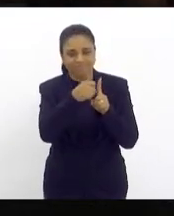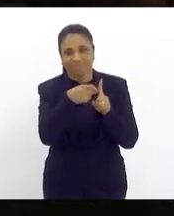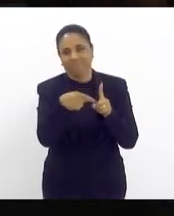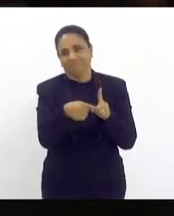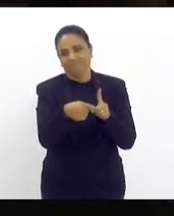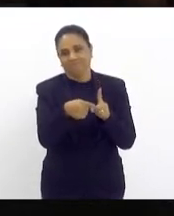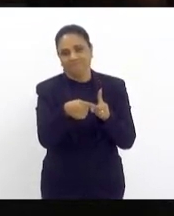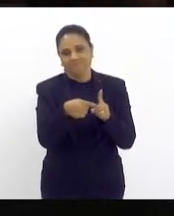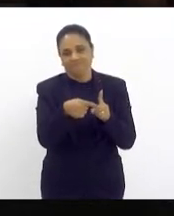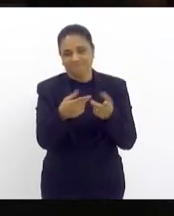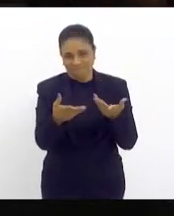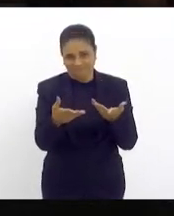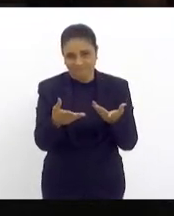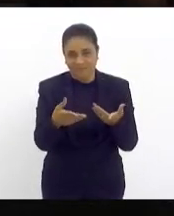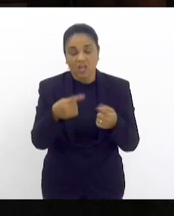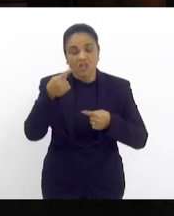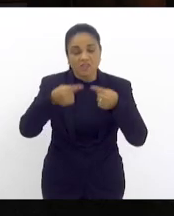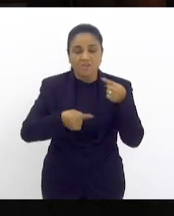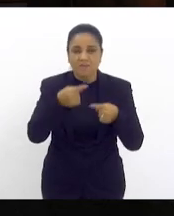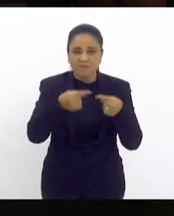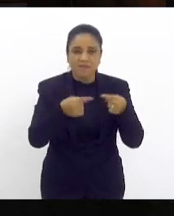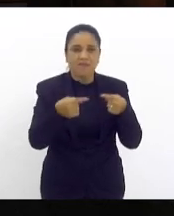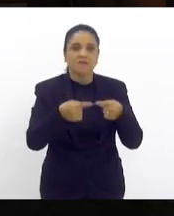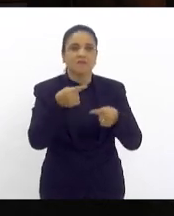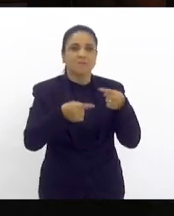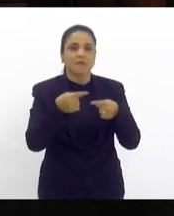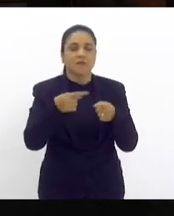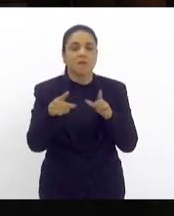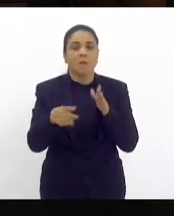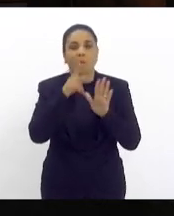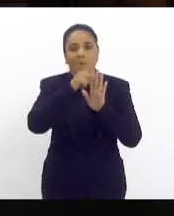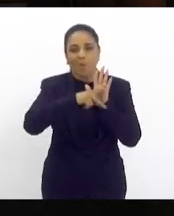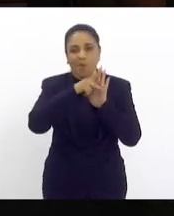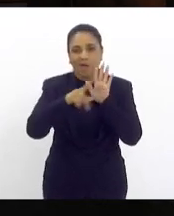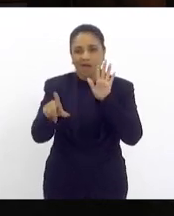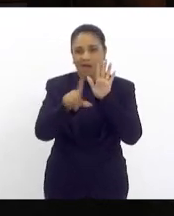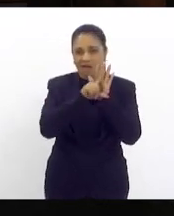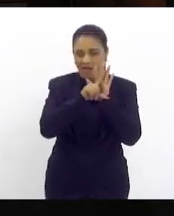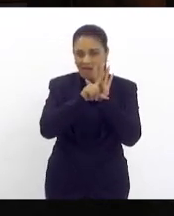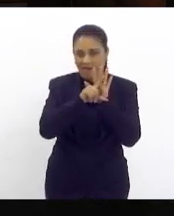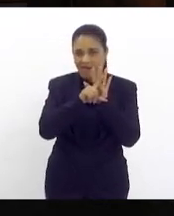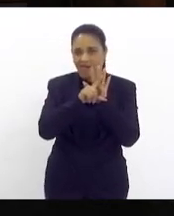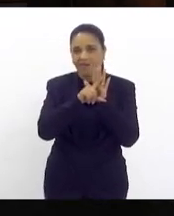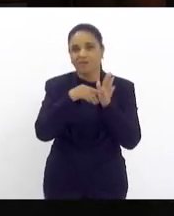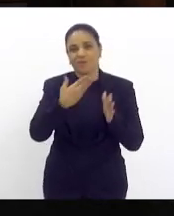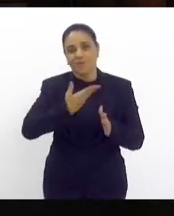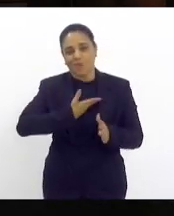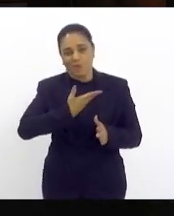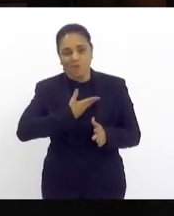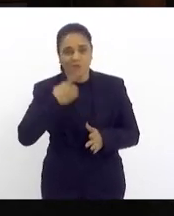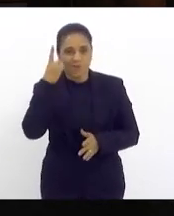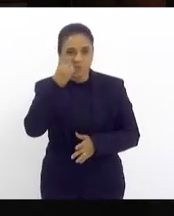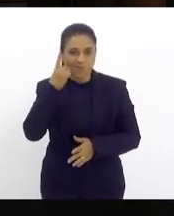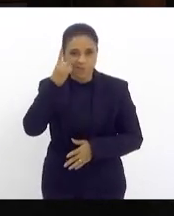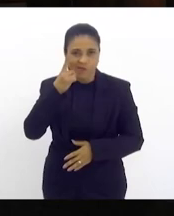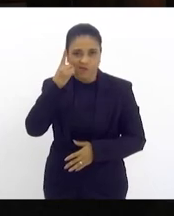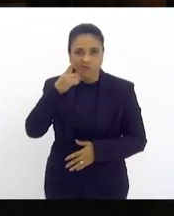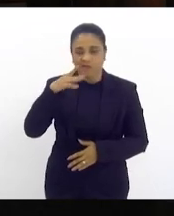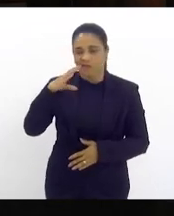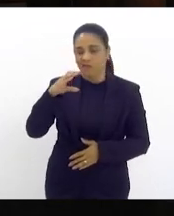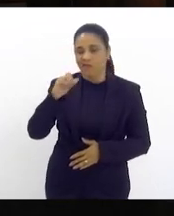ódio e aqui quero debater também o projeto de lei do nosso colega de Parlamento Deputado